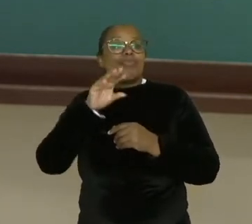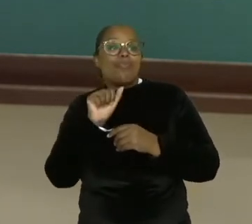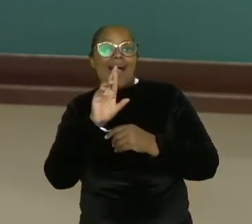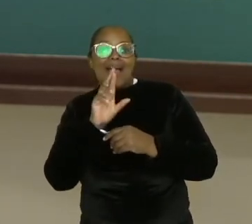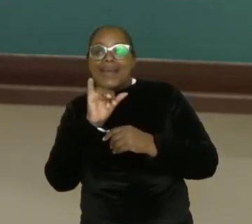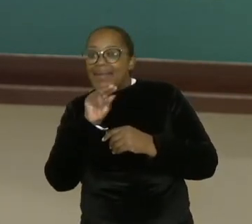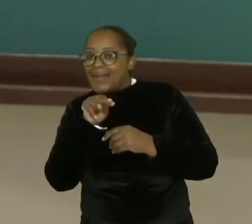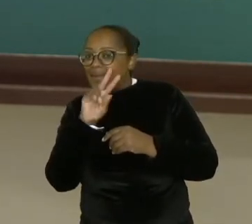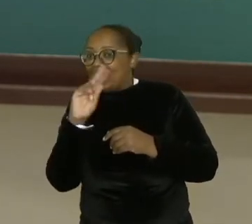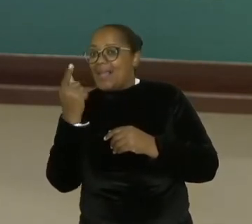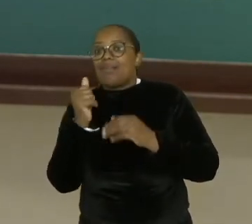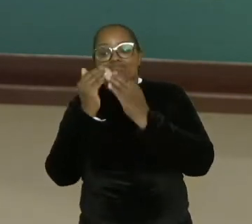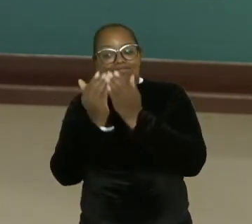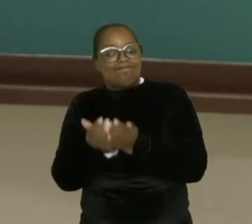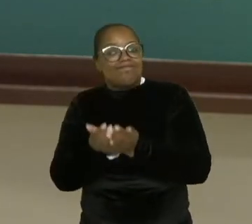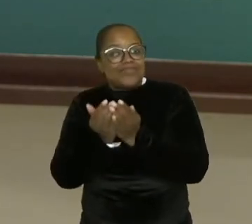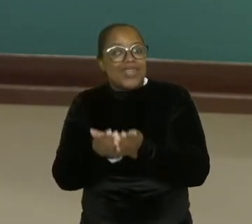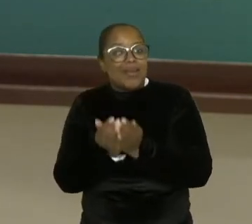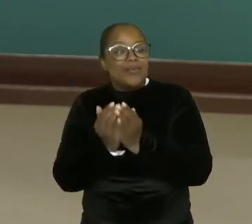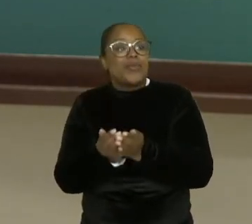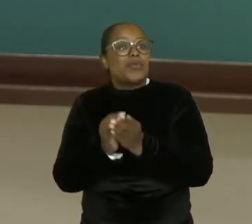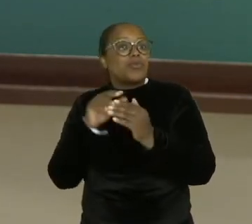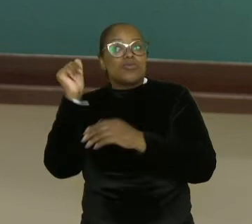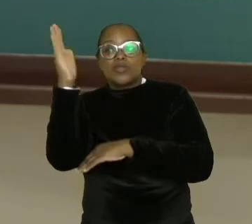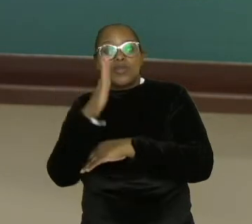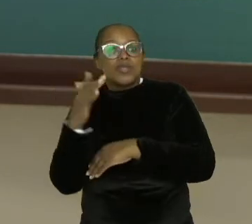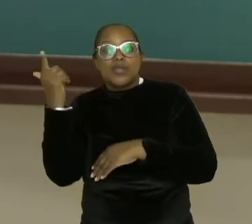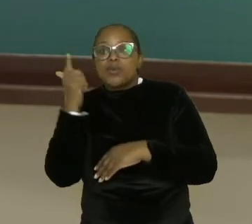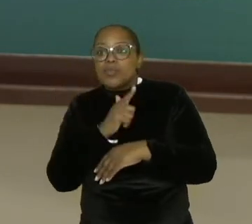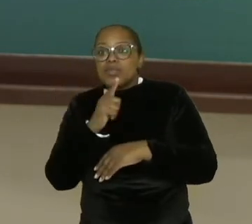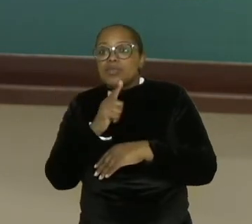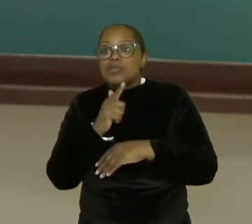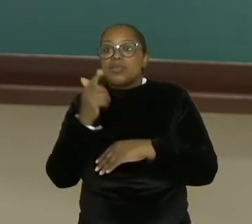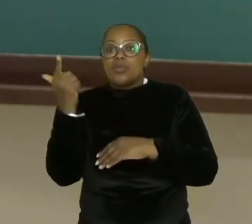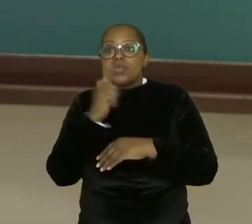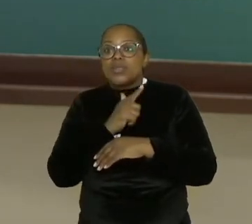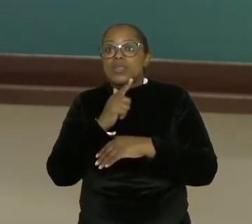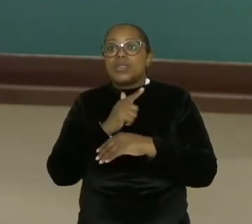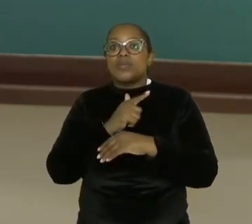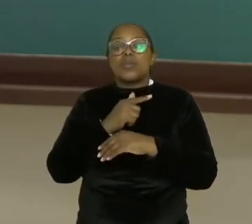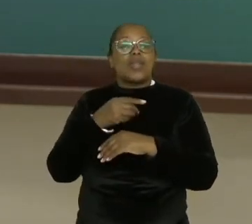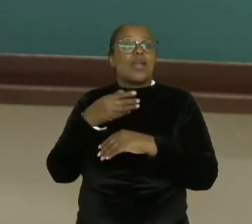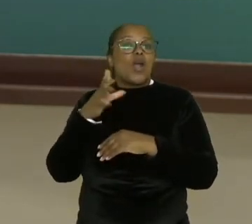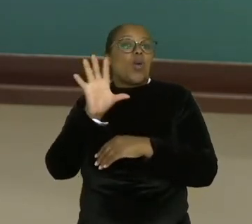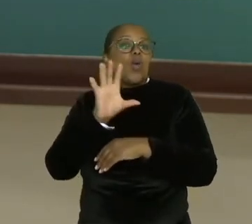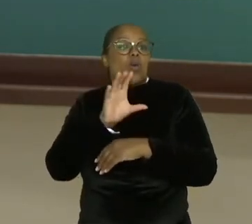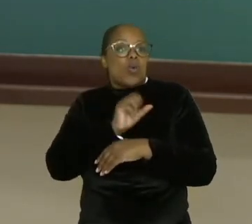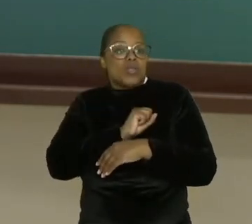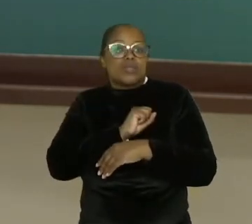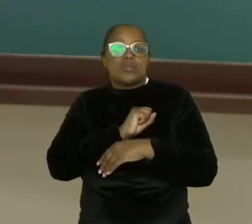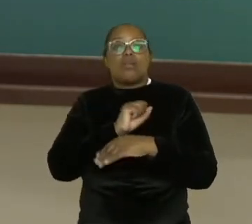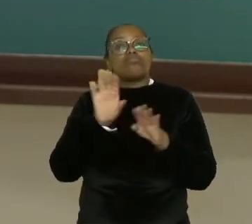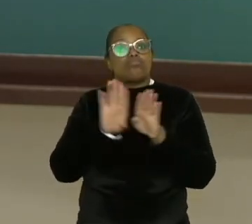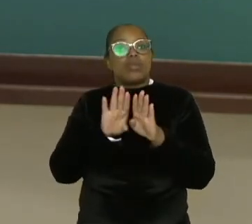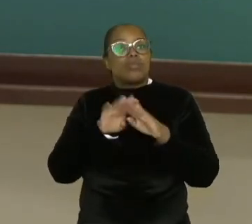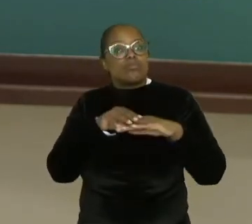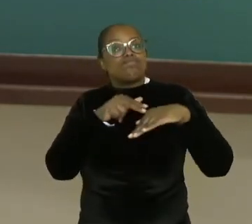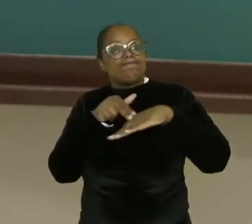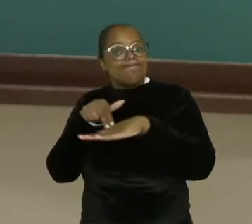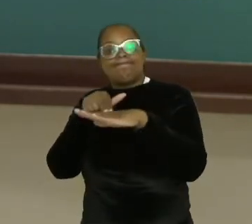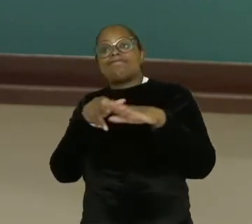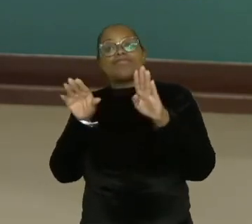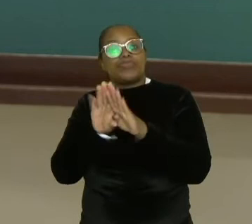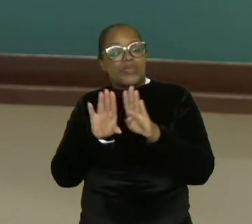se interessando por essa prática e ela foi ganhando adeptos aqui no Brasil, né? E também em Santos, quando os